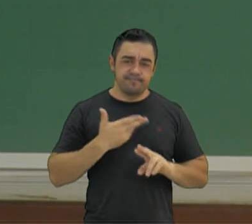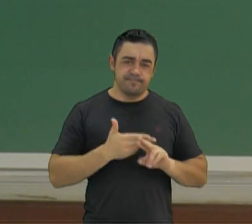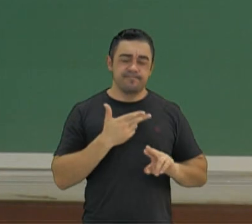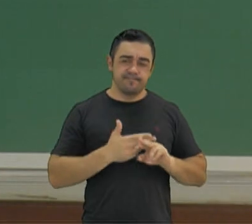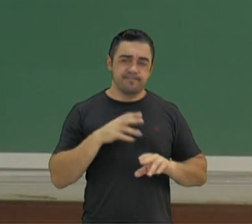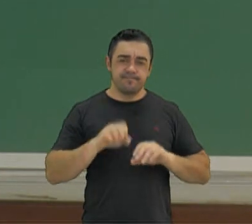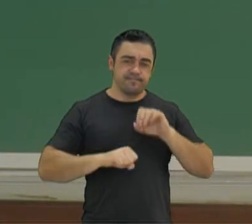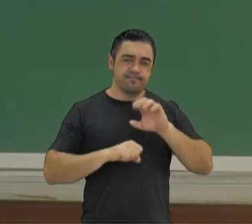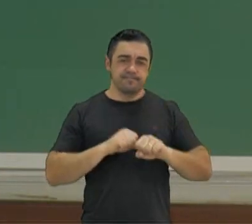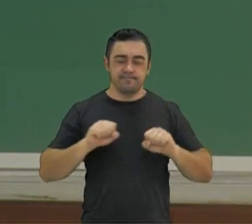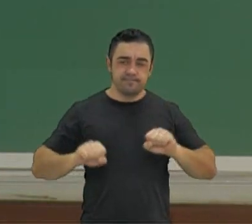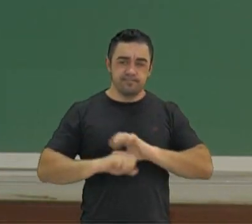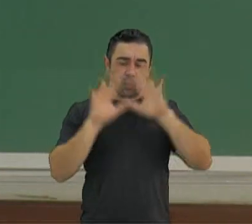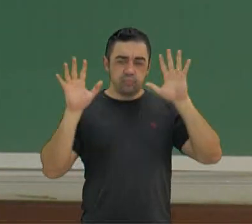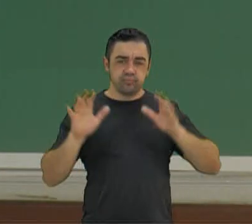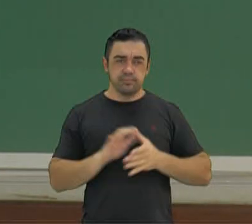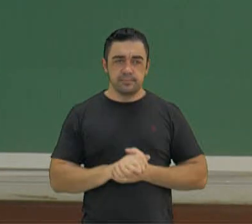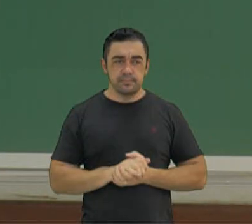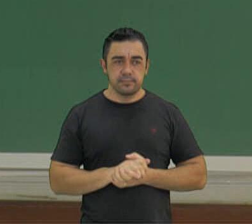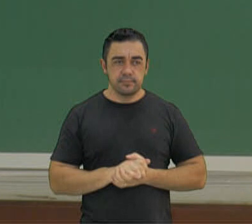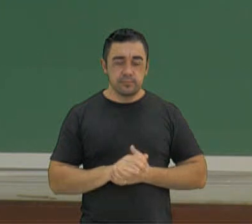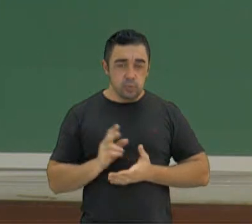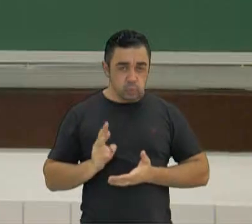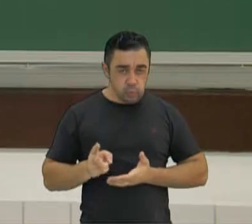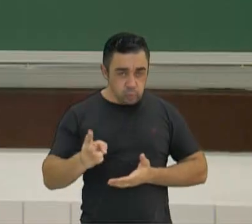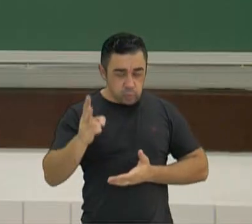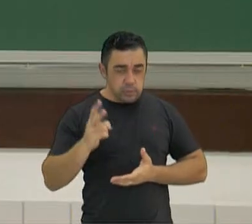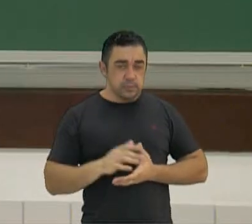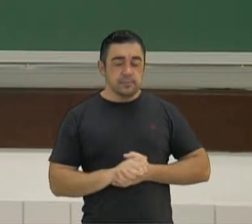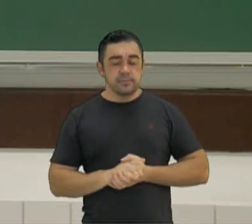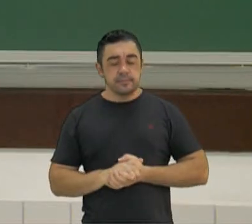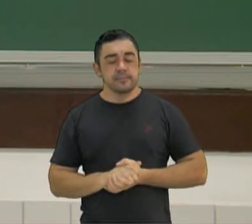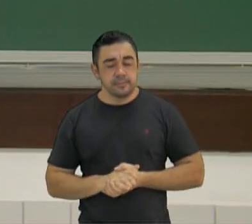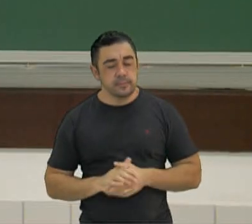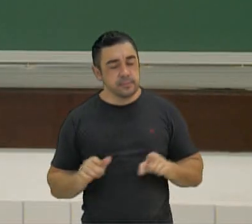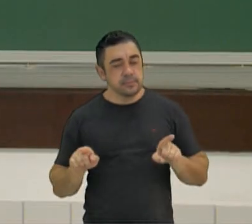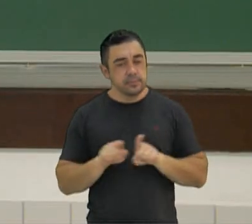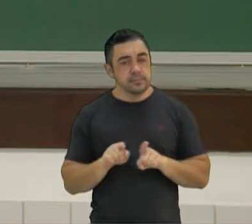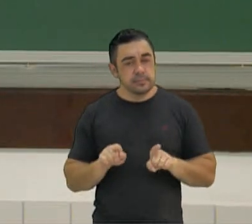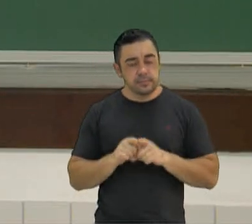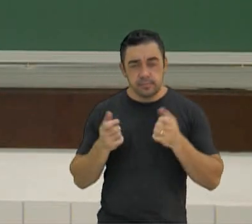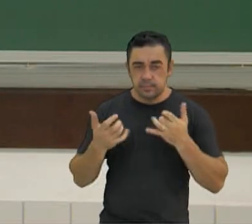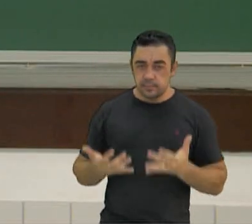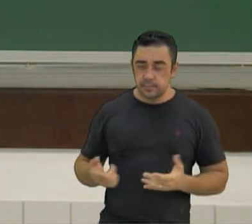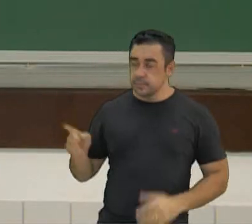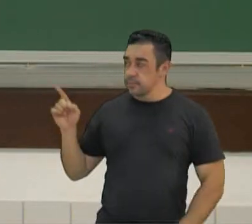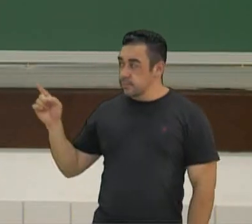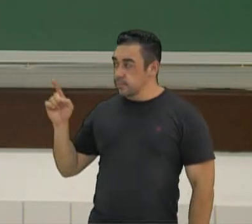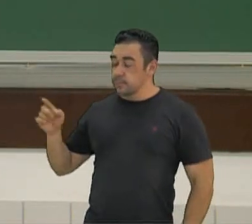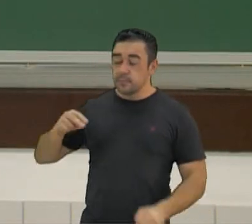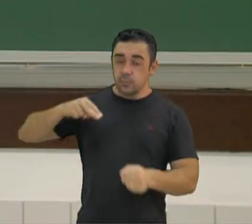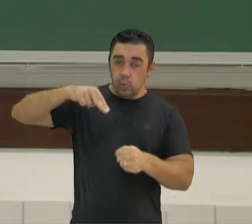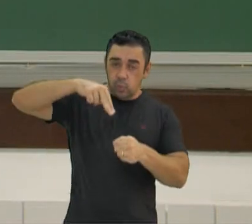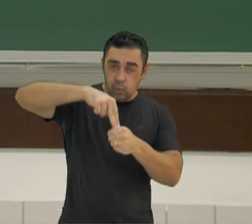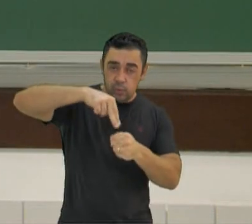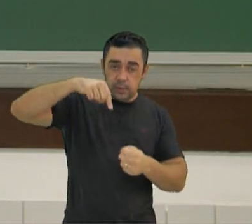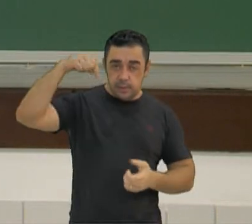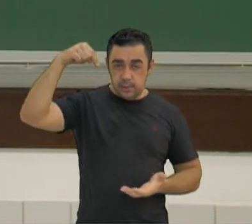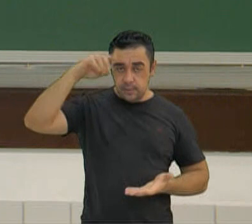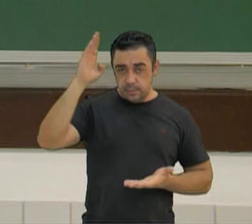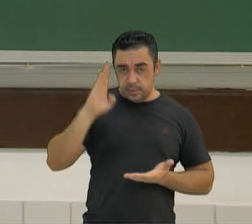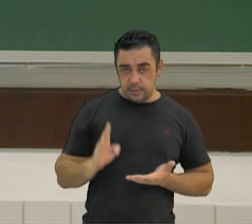por explosões. Na continuação, logicamente temos que falar da questão nuclear